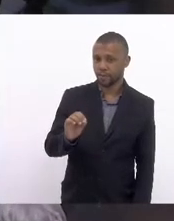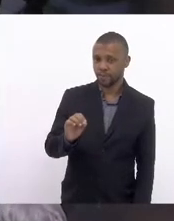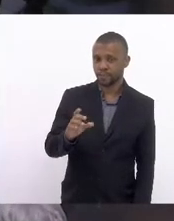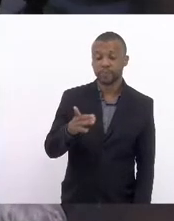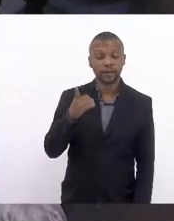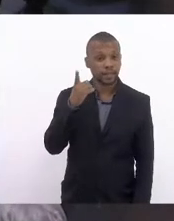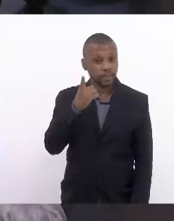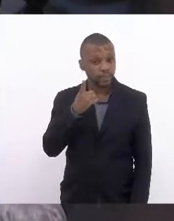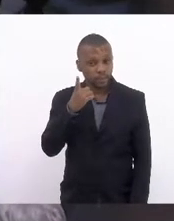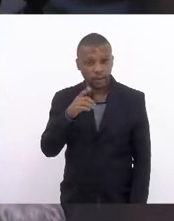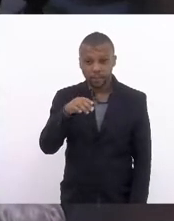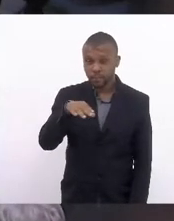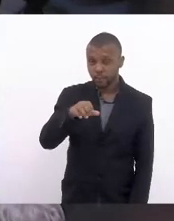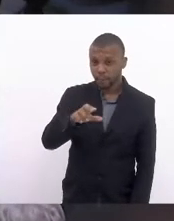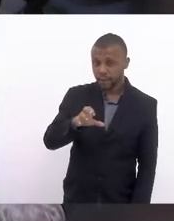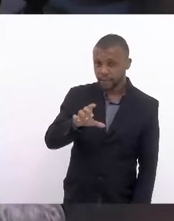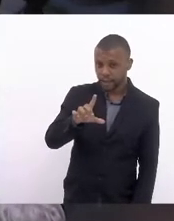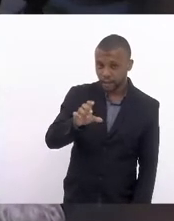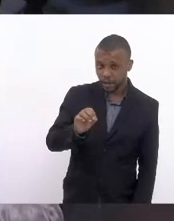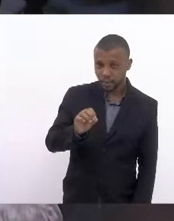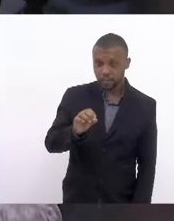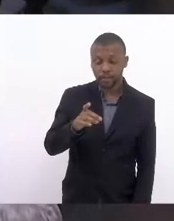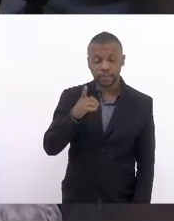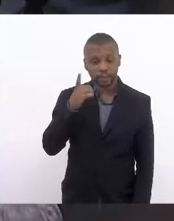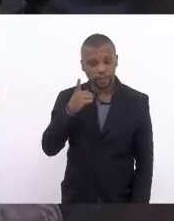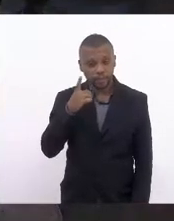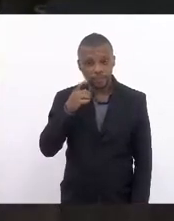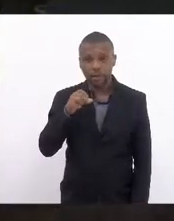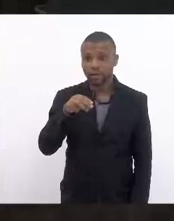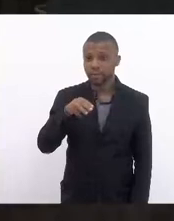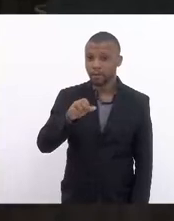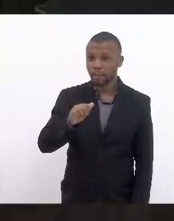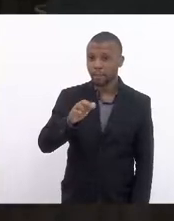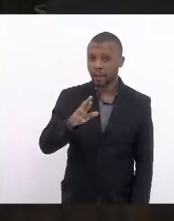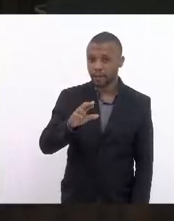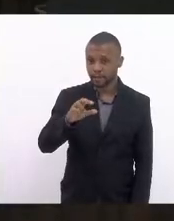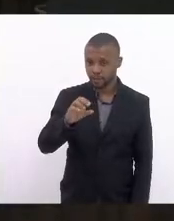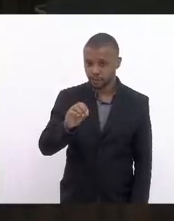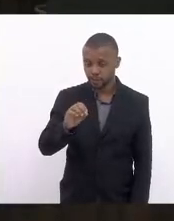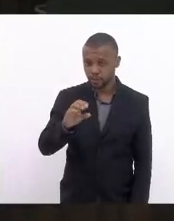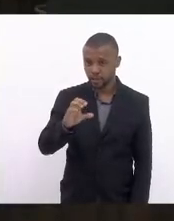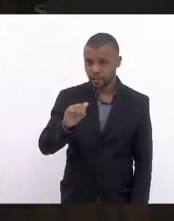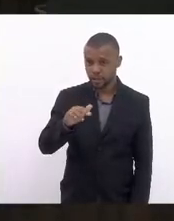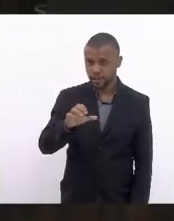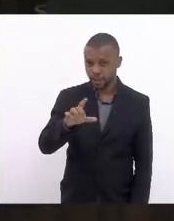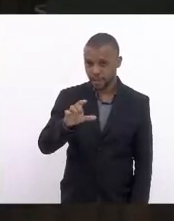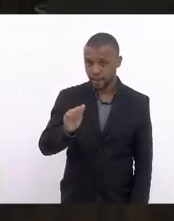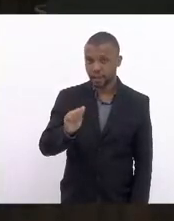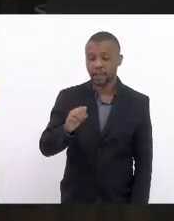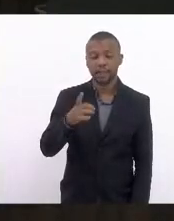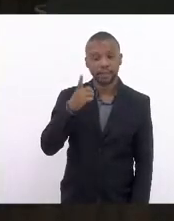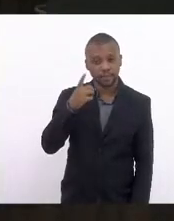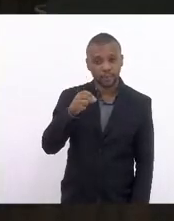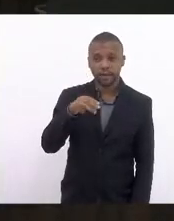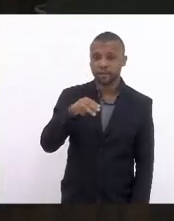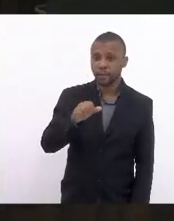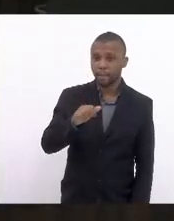deputado Marcelo Seudino, deputado Márcio Canella, deputado Márcio Gualberto, deputado Márcio